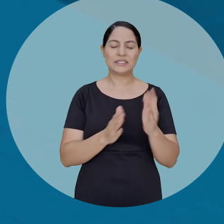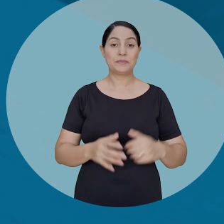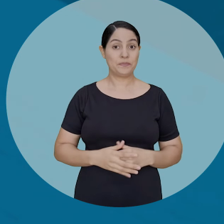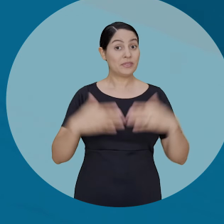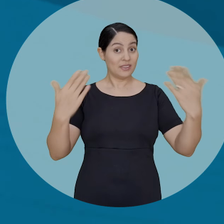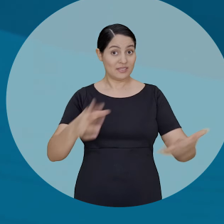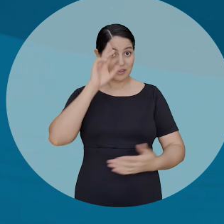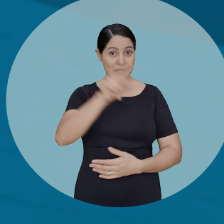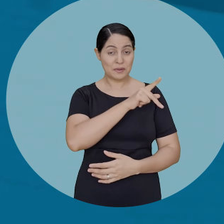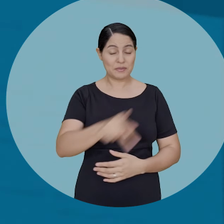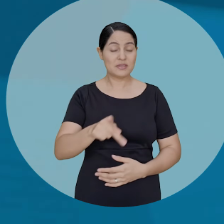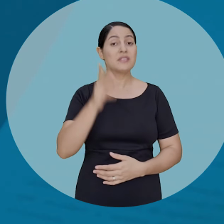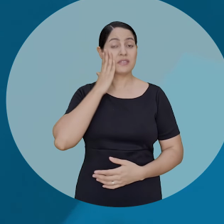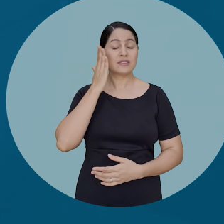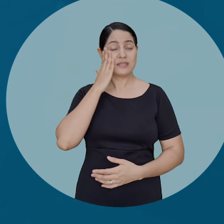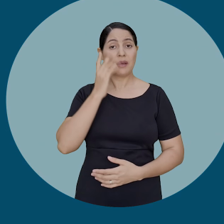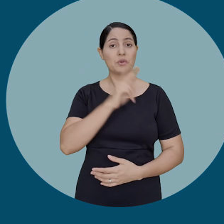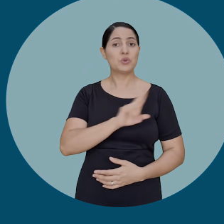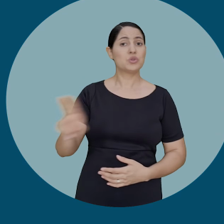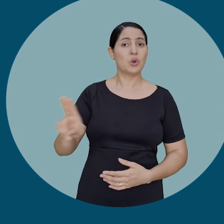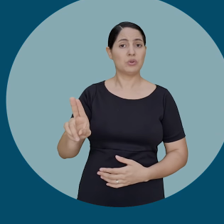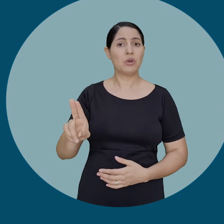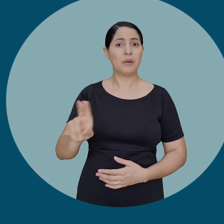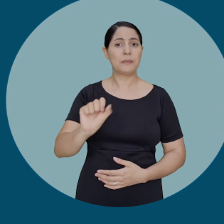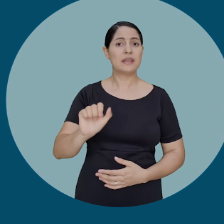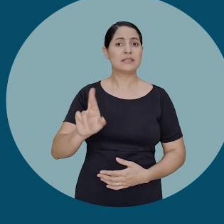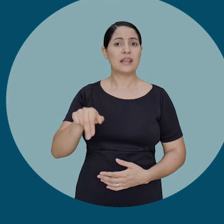Saiba, presidente, que o seu nome enobrece a nossa instituição.